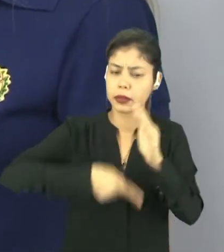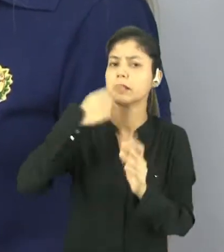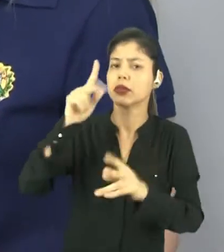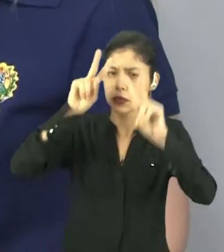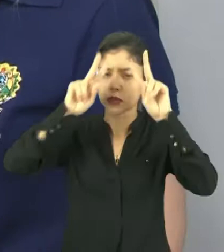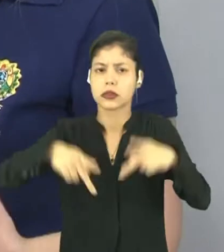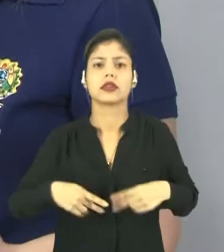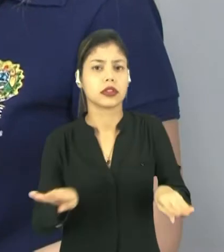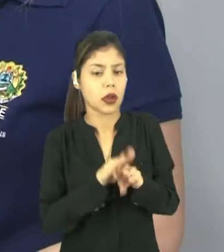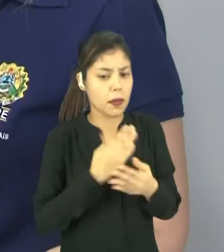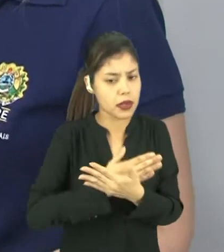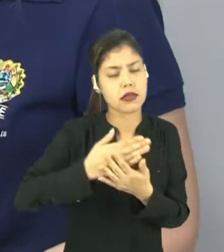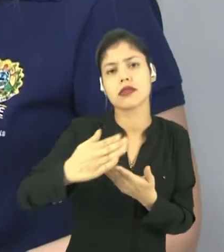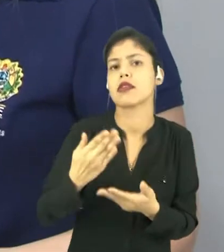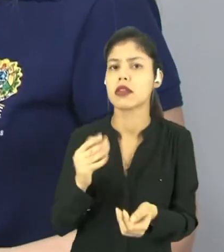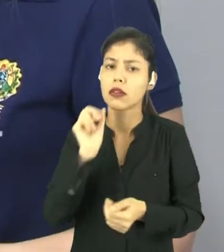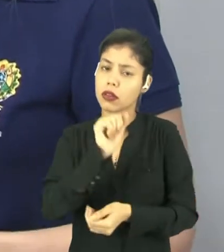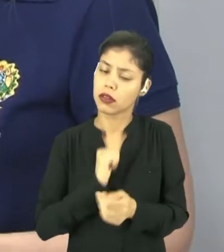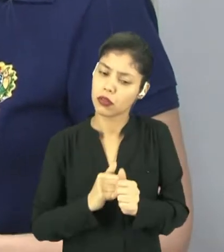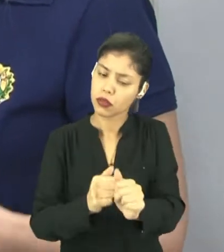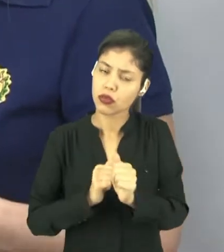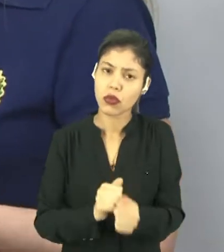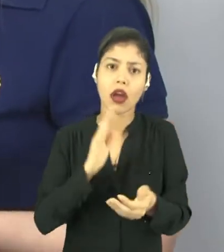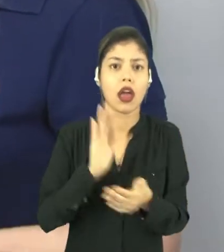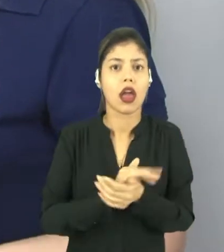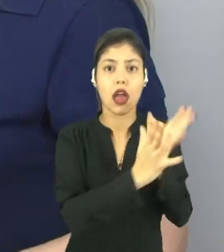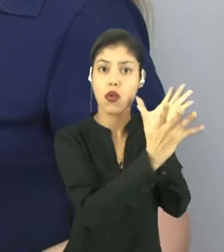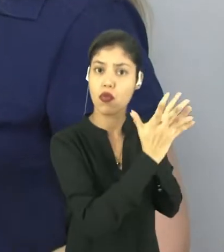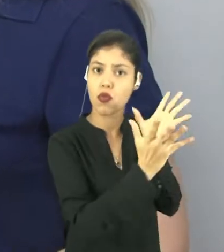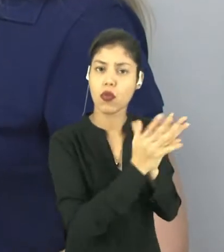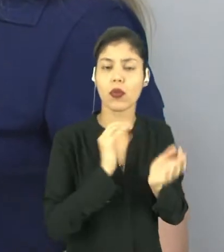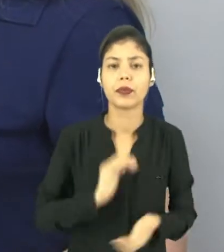humanos que começaram a andar em grupos, eles